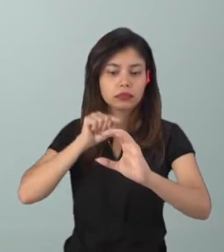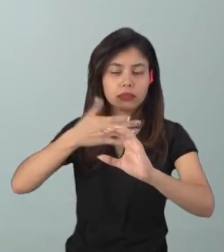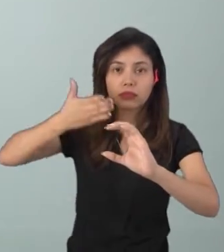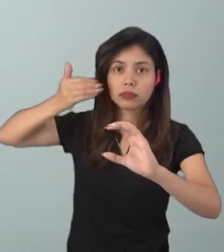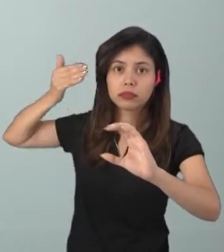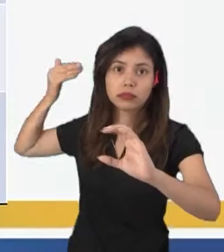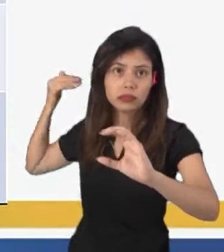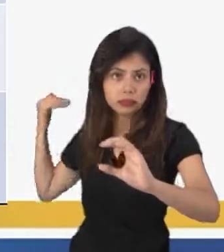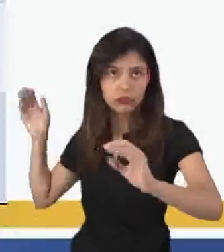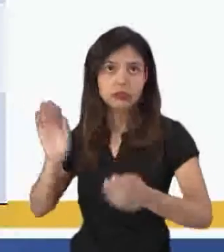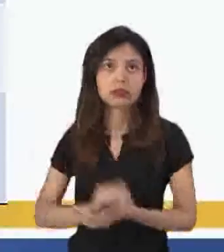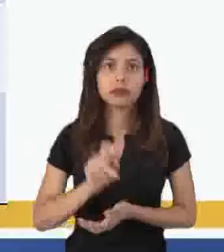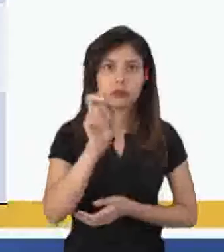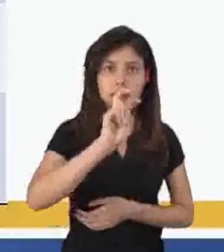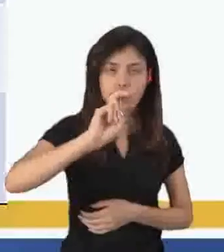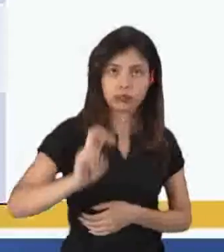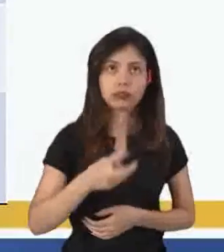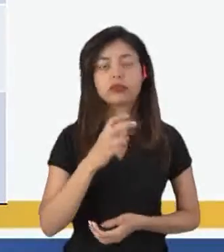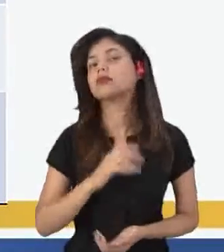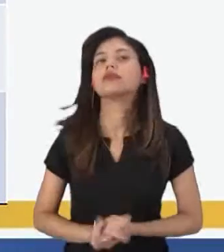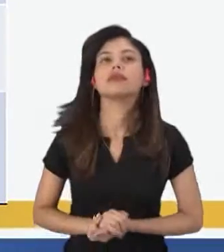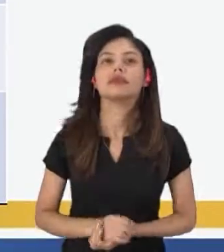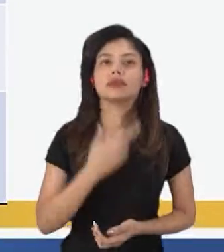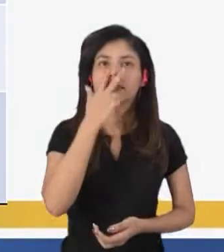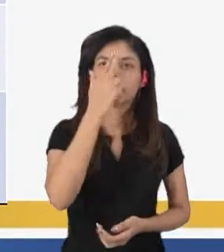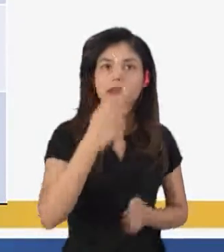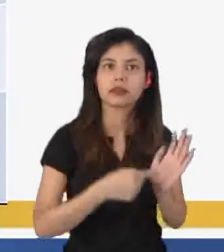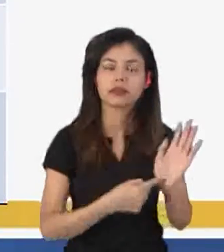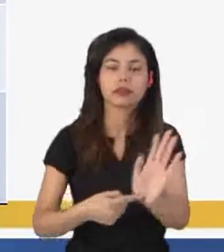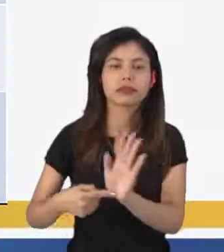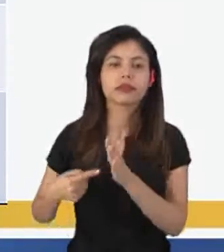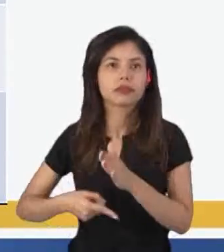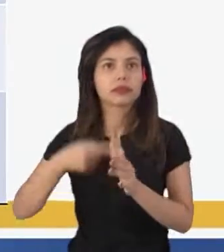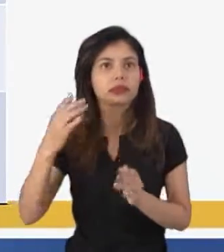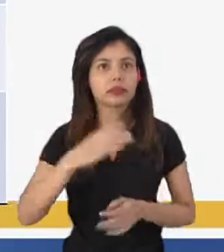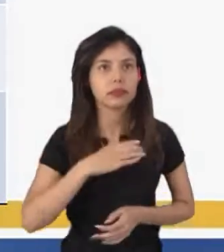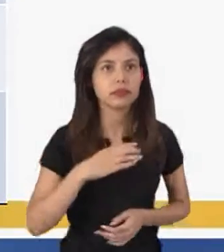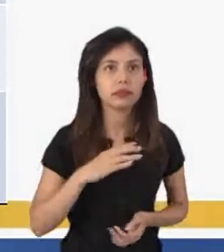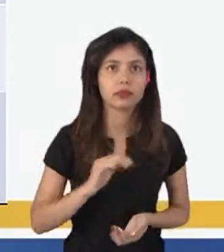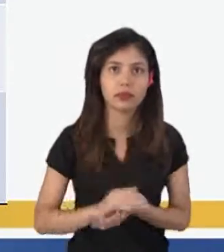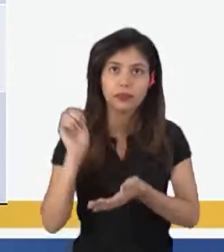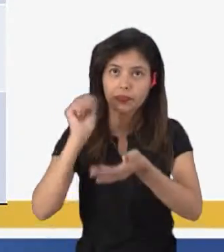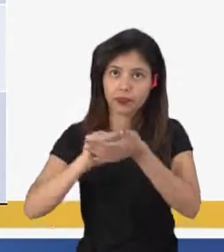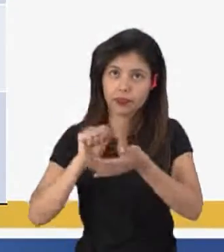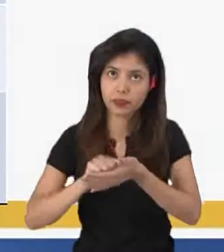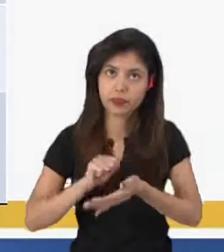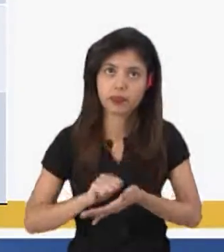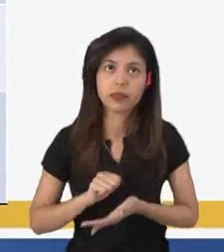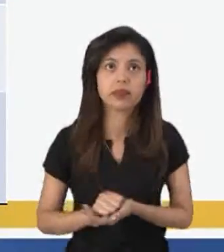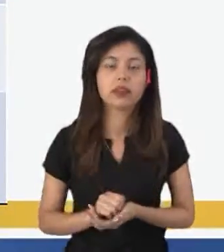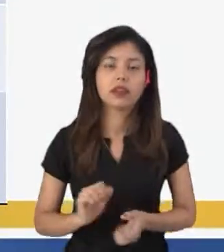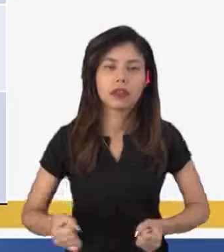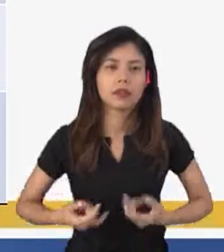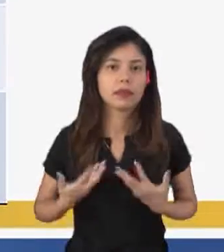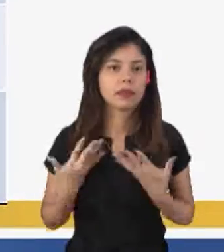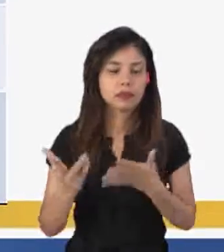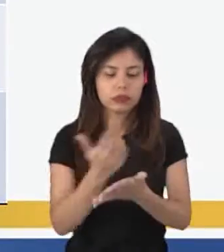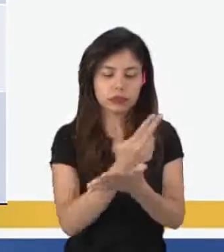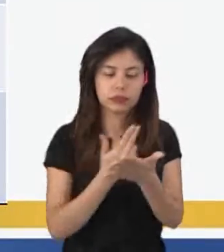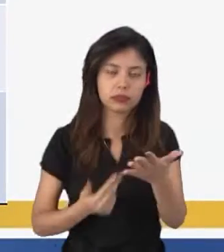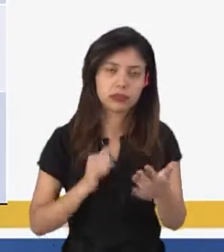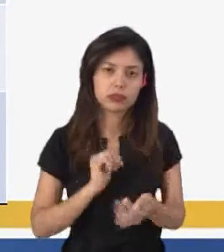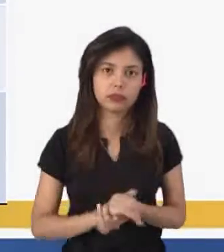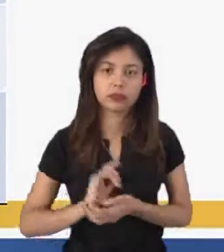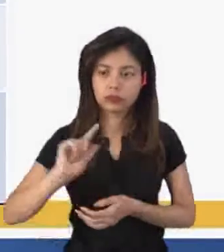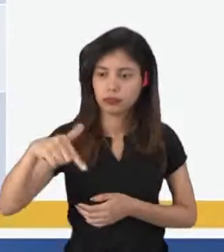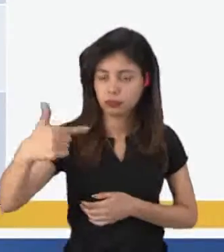Cristo, vamos ter, aparecem as primeiras cidades, né? A invenção da escrita, quando as manifestações artísticas